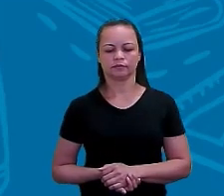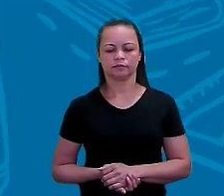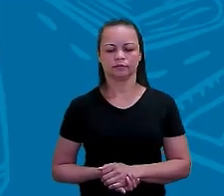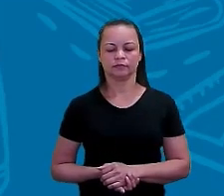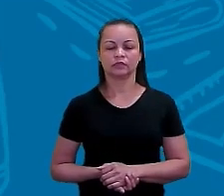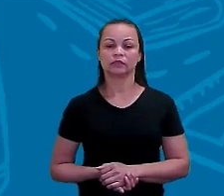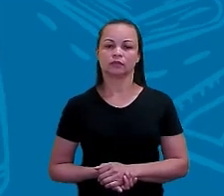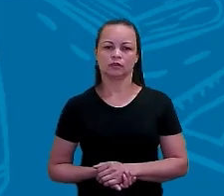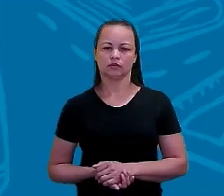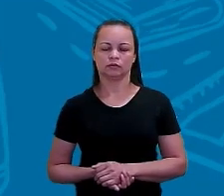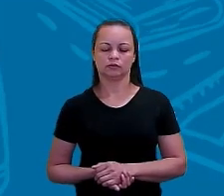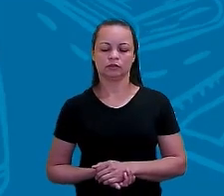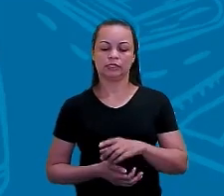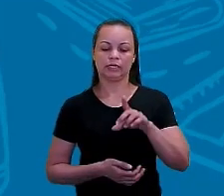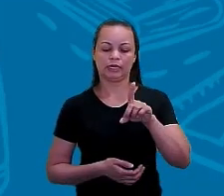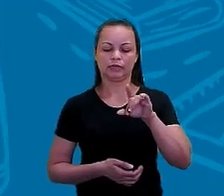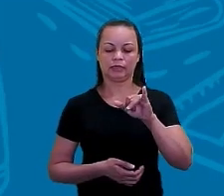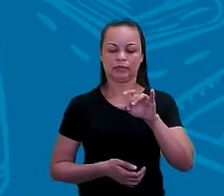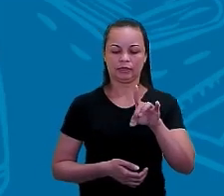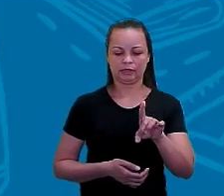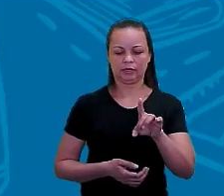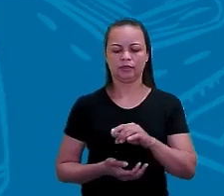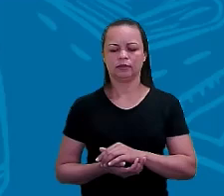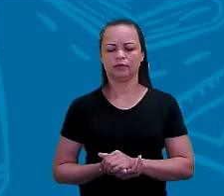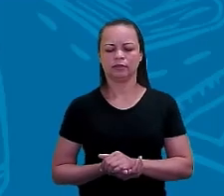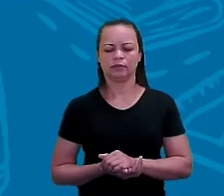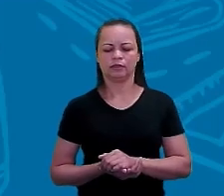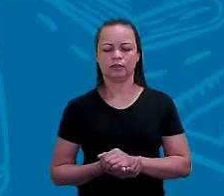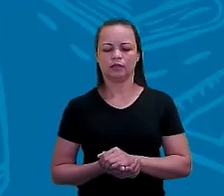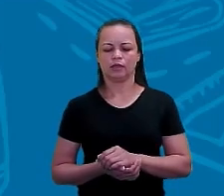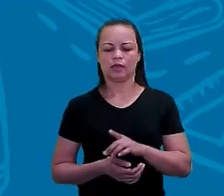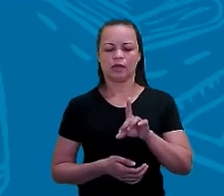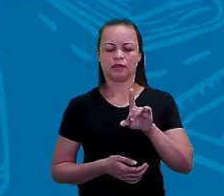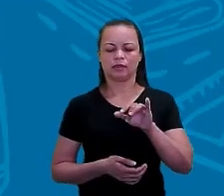seria what did